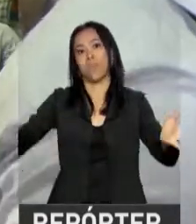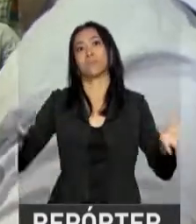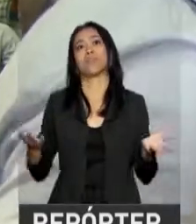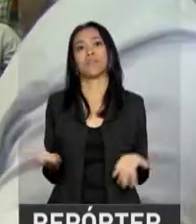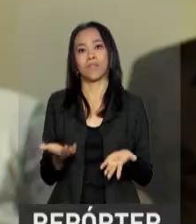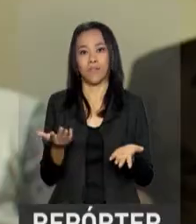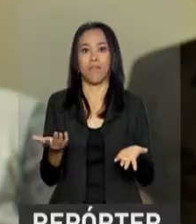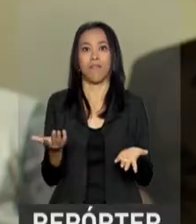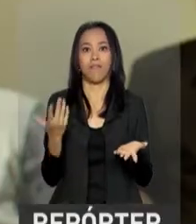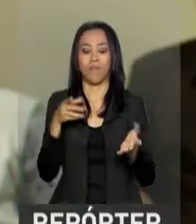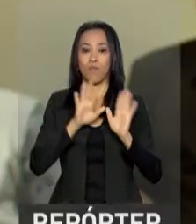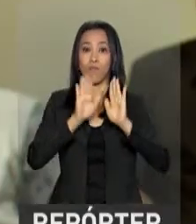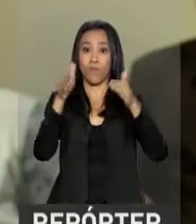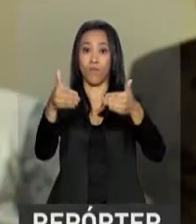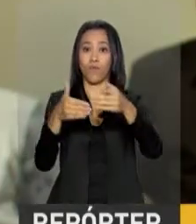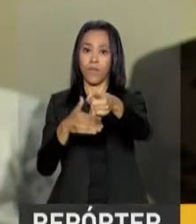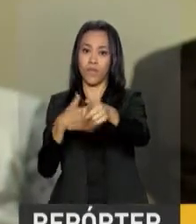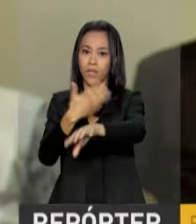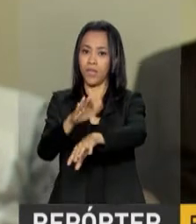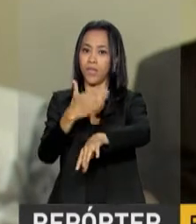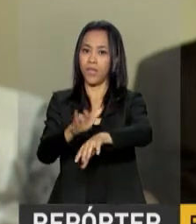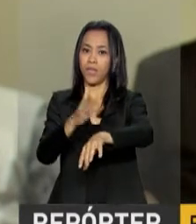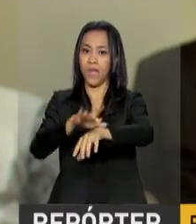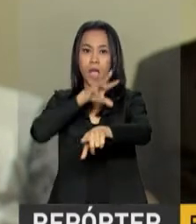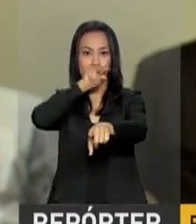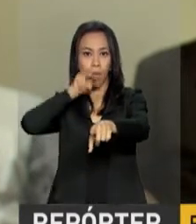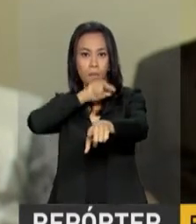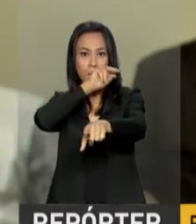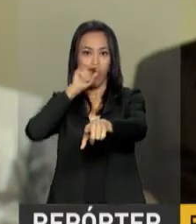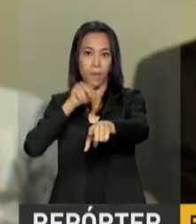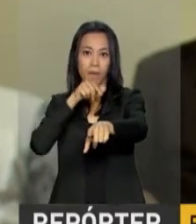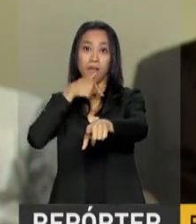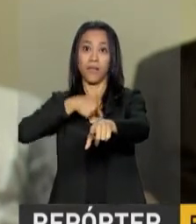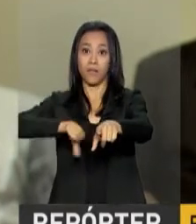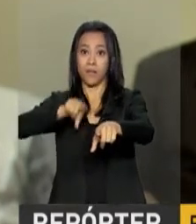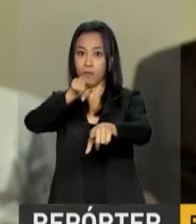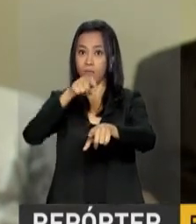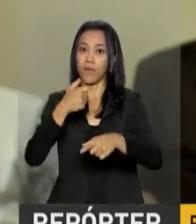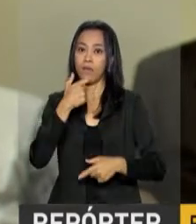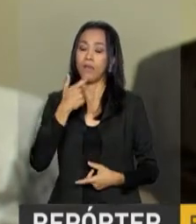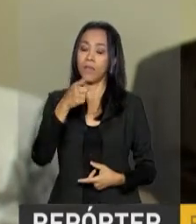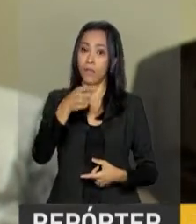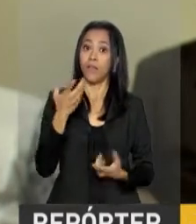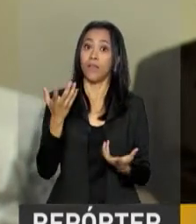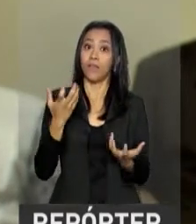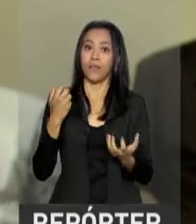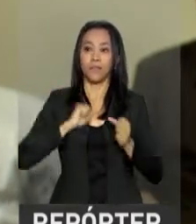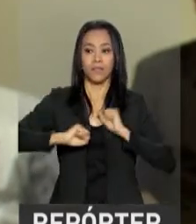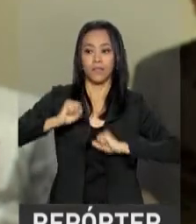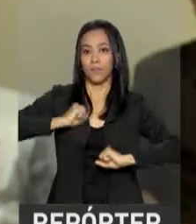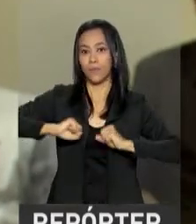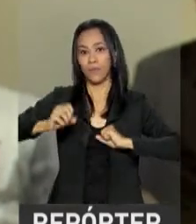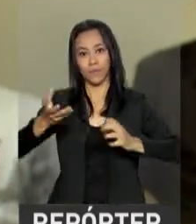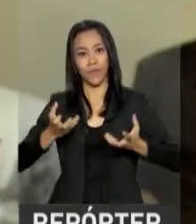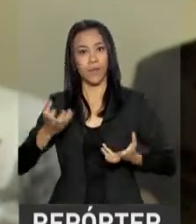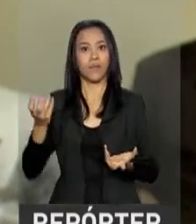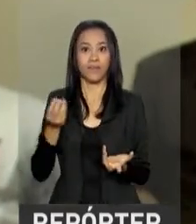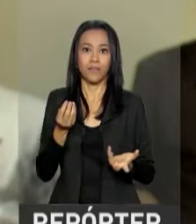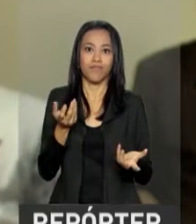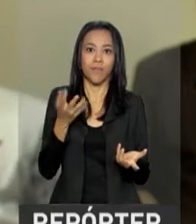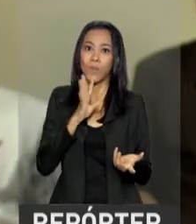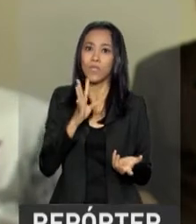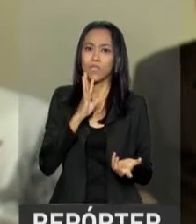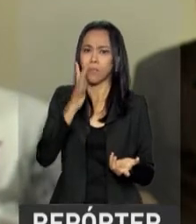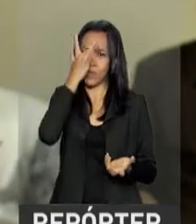o inglês. A expectativa está a mil por hora, né? É o meu primeiro evento, então estou bem ansioso. Espero poder conhecer pessoas